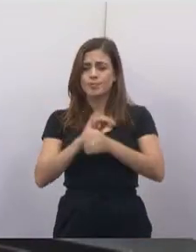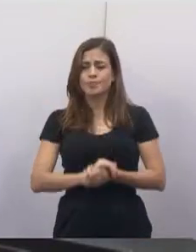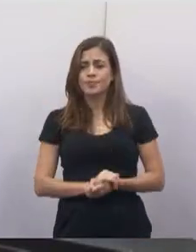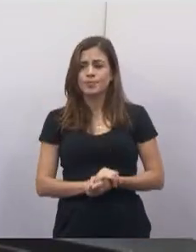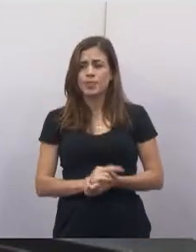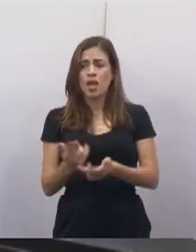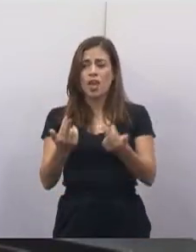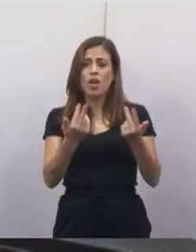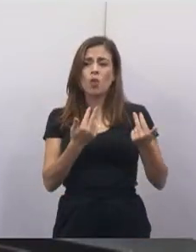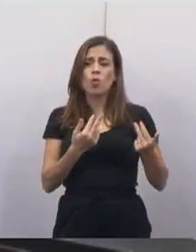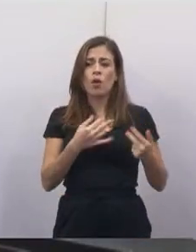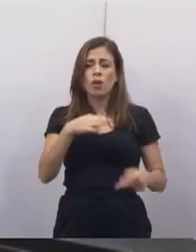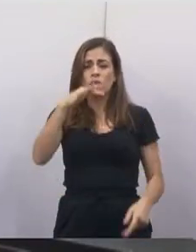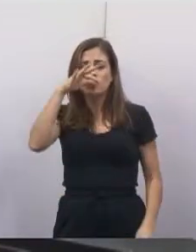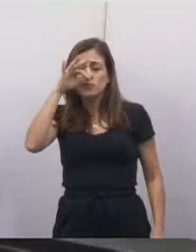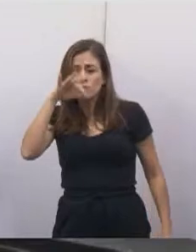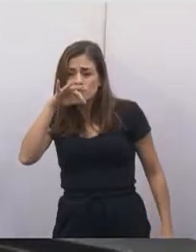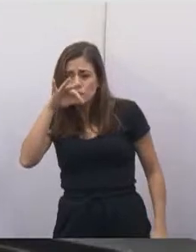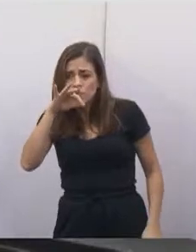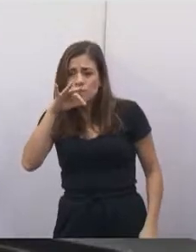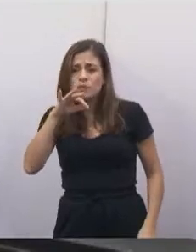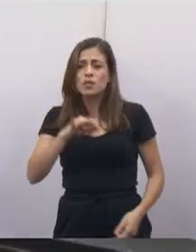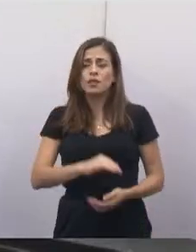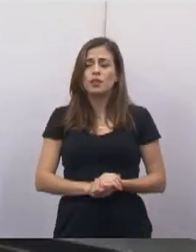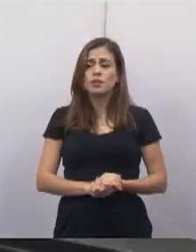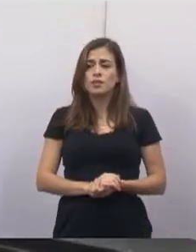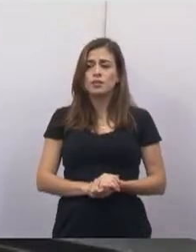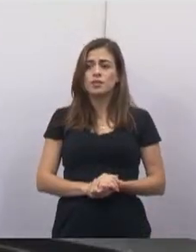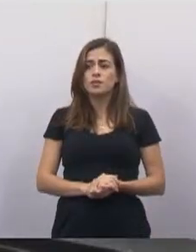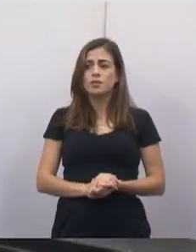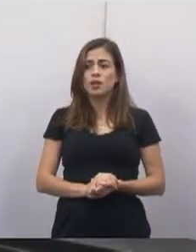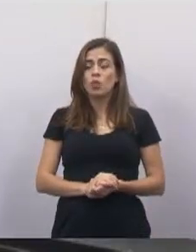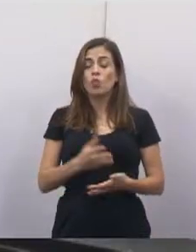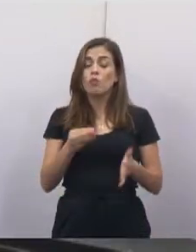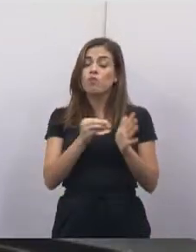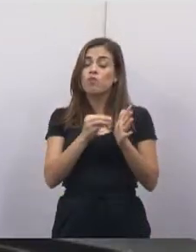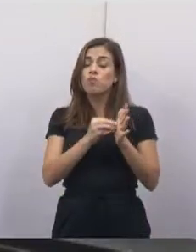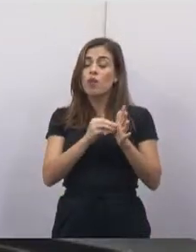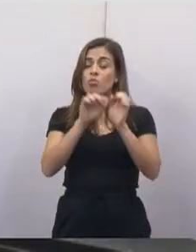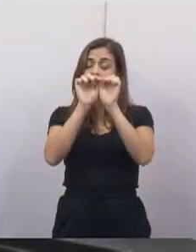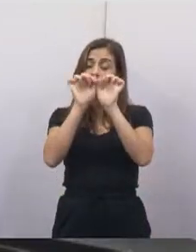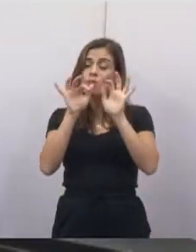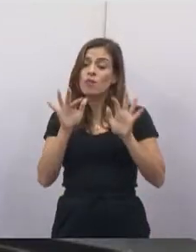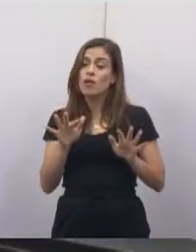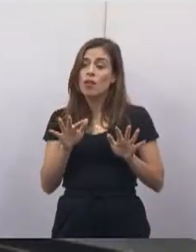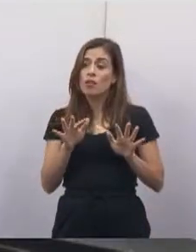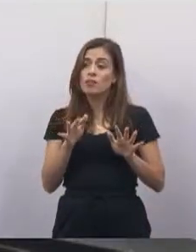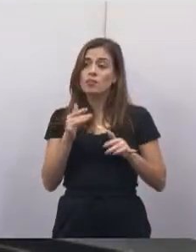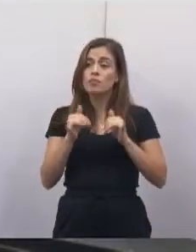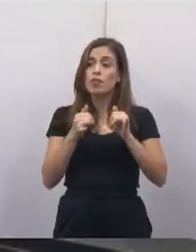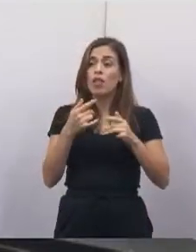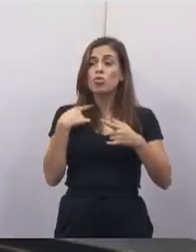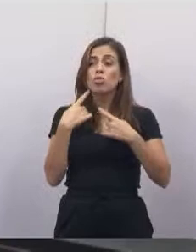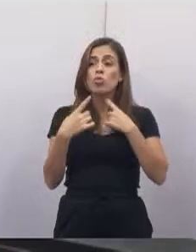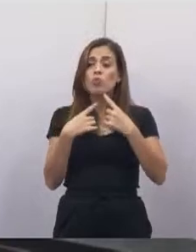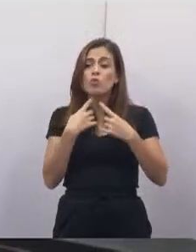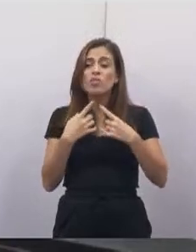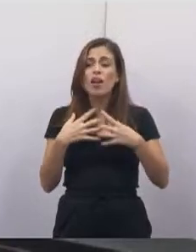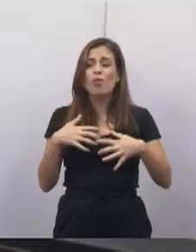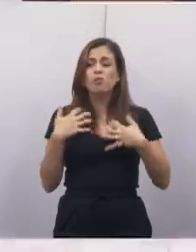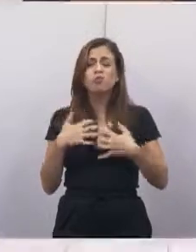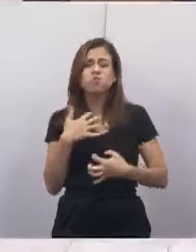outro tipo de gripe qualquer. Então, quando falta transparência, você gera dúvida e pânico na população.